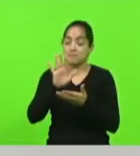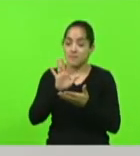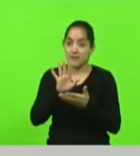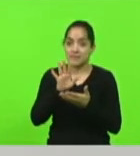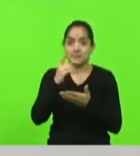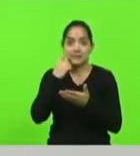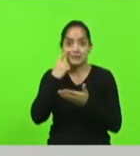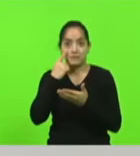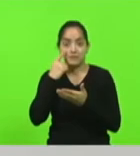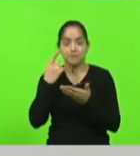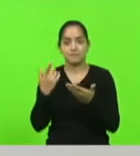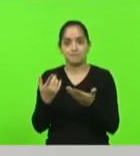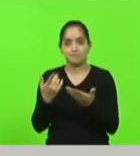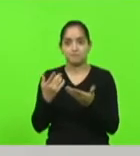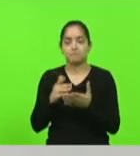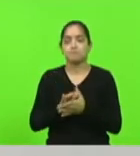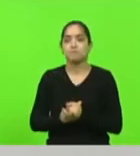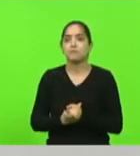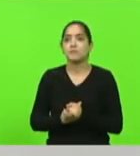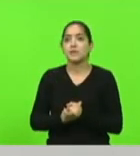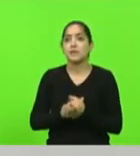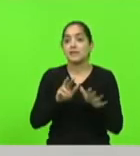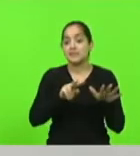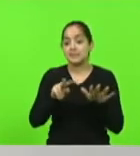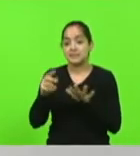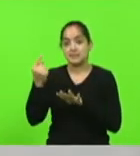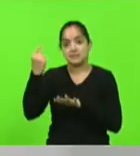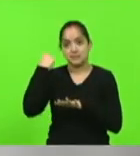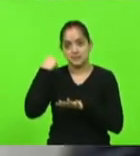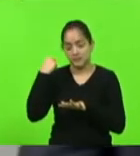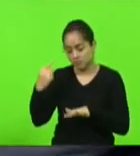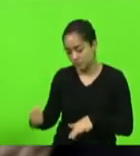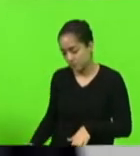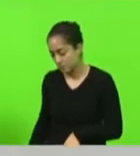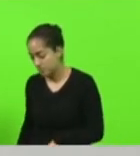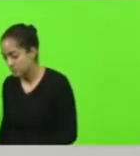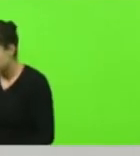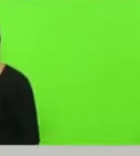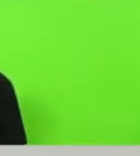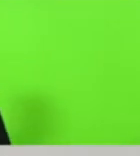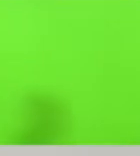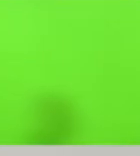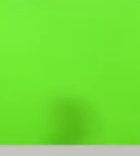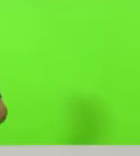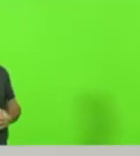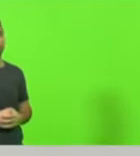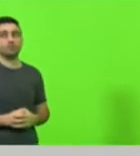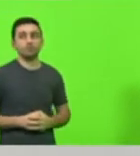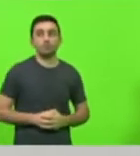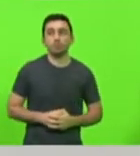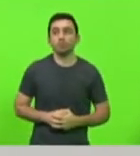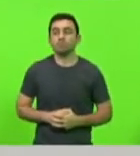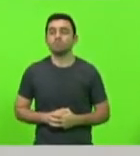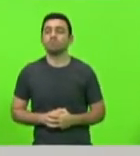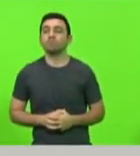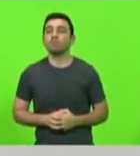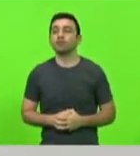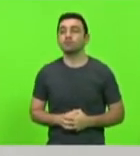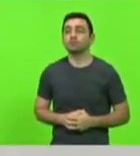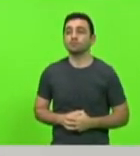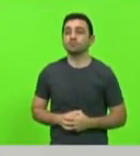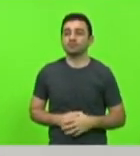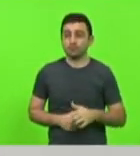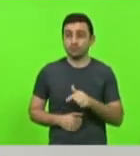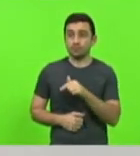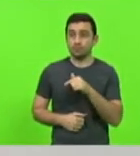que é necessária. Inclusive, na semana passada, nós estivemos numa conversa muito importante com o